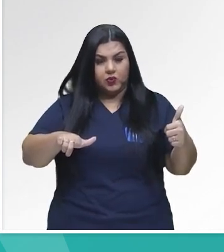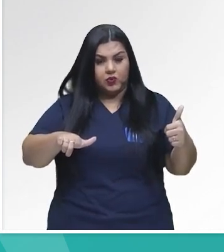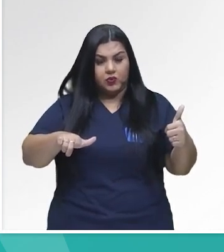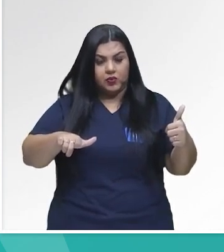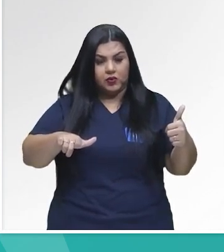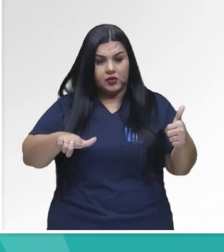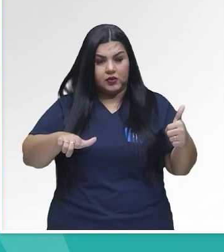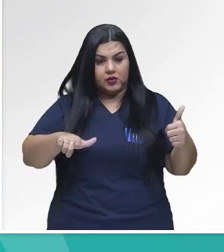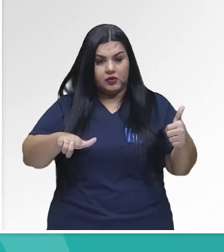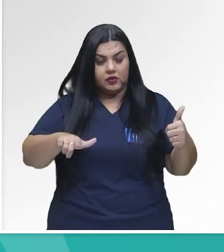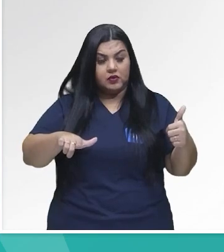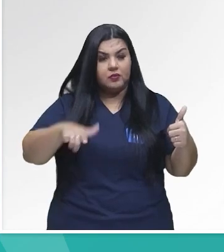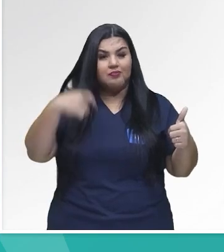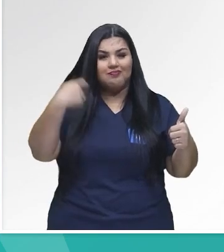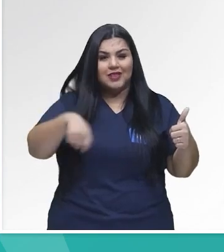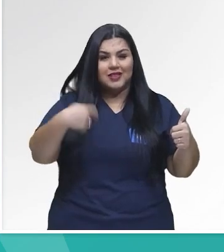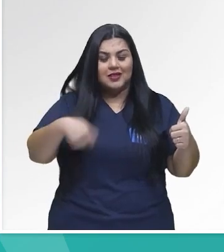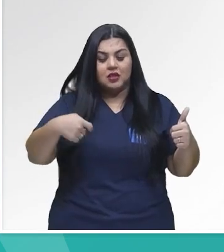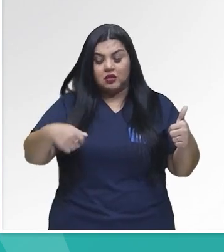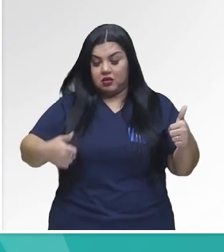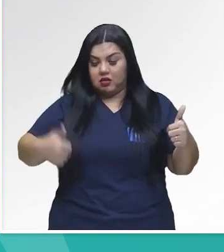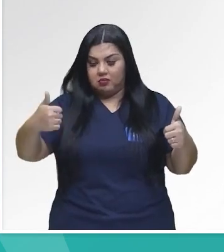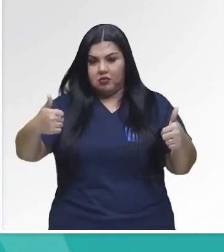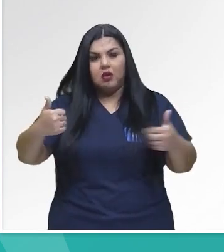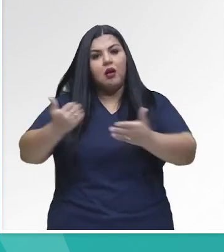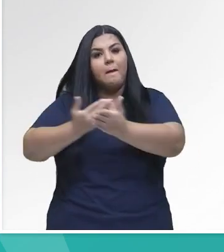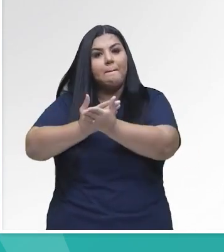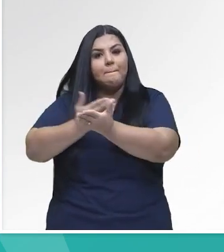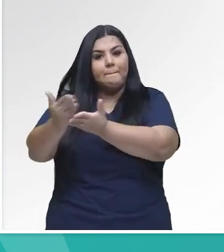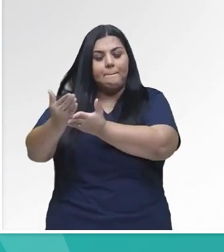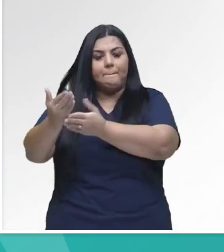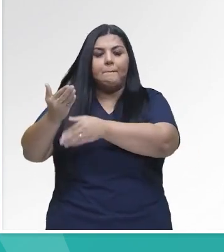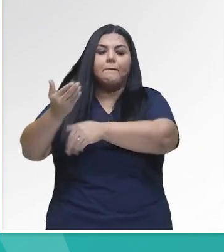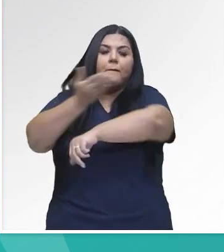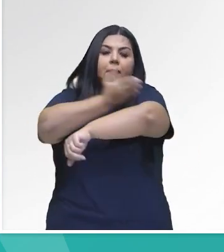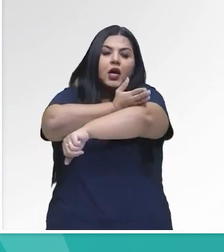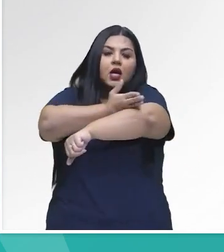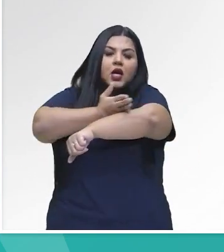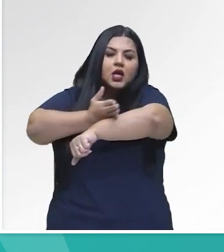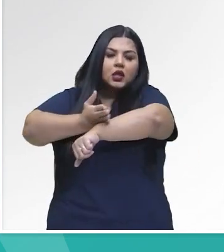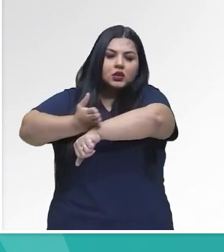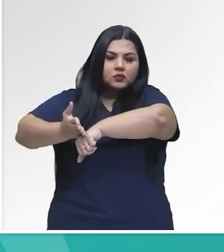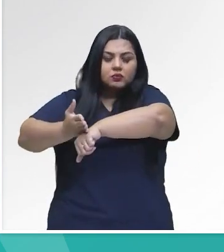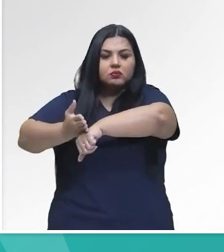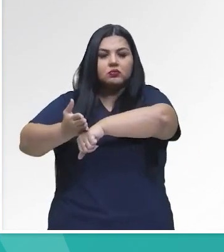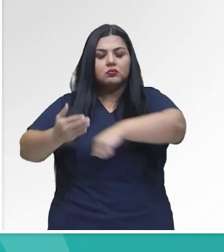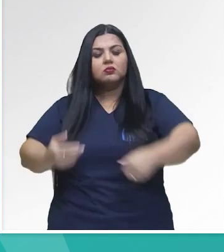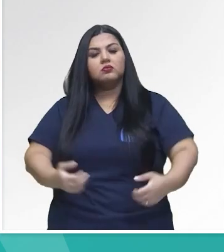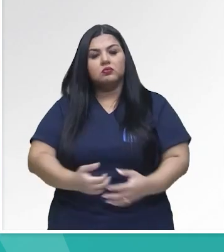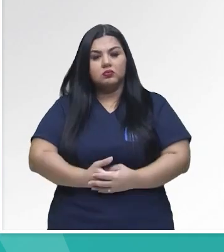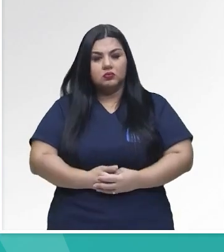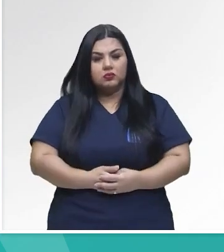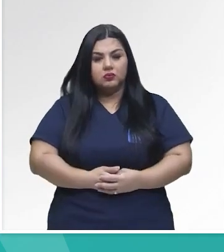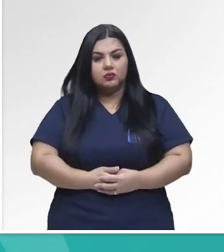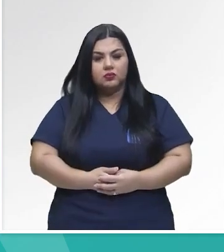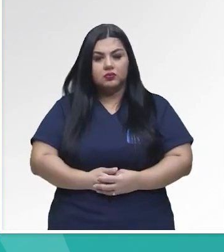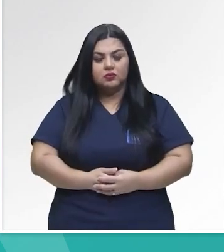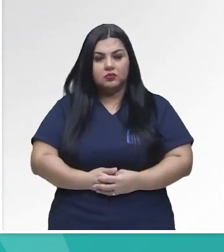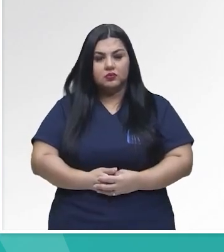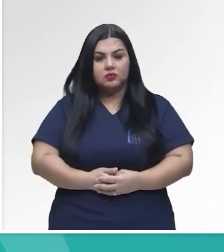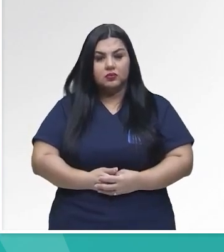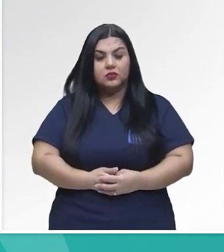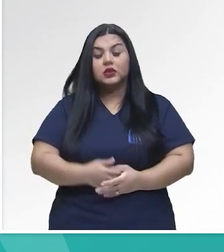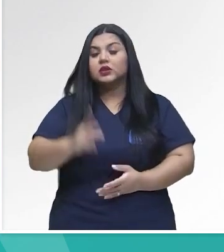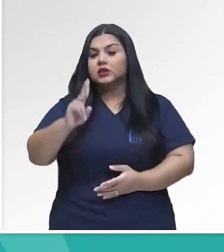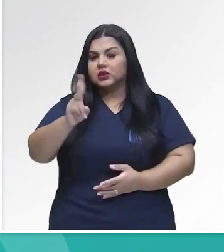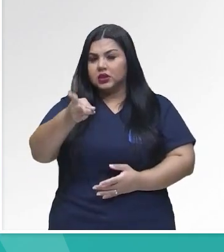a casa branca, ela tem que ser branca. Aqui fica o meu adversário, aqui fico eu. Então,